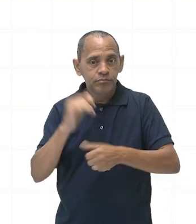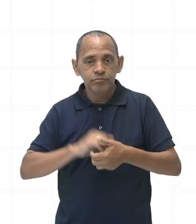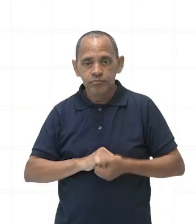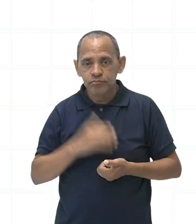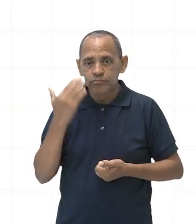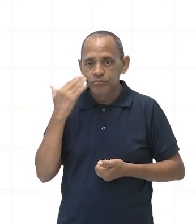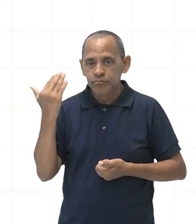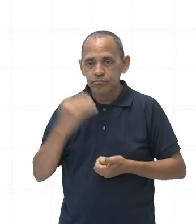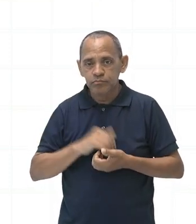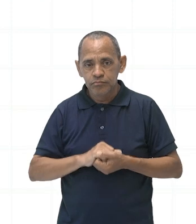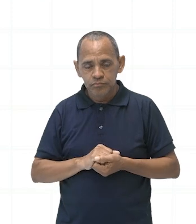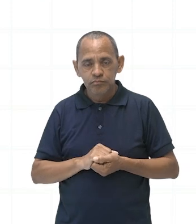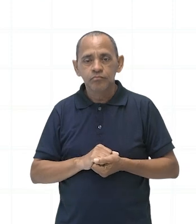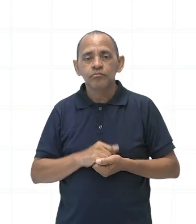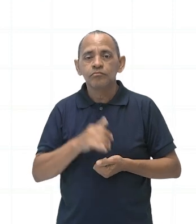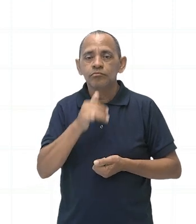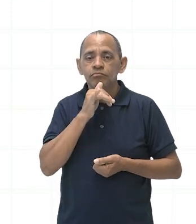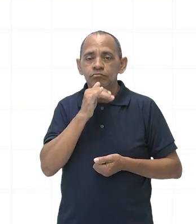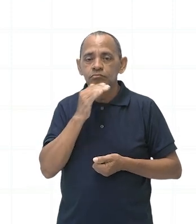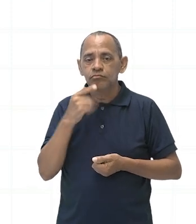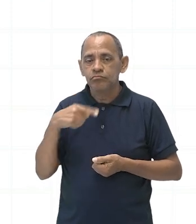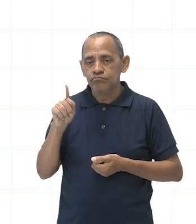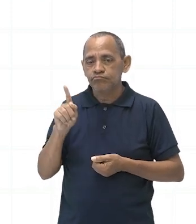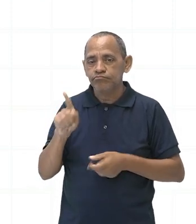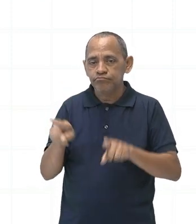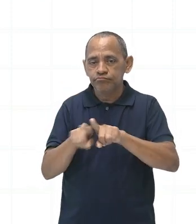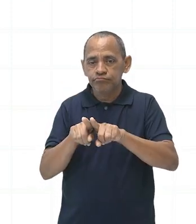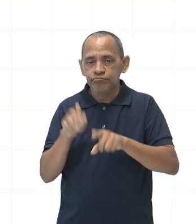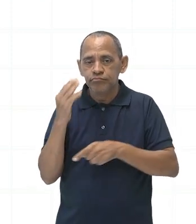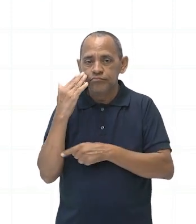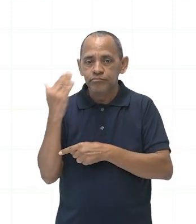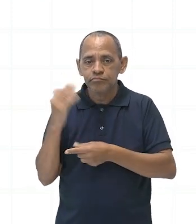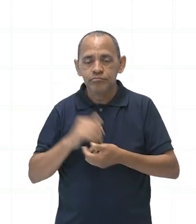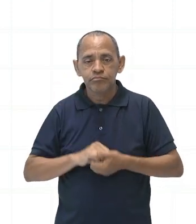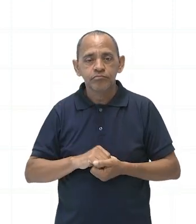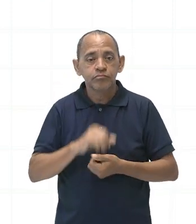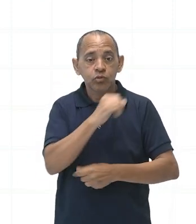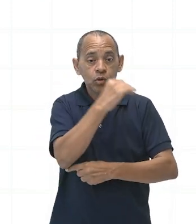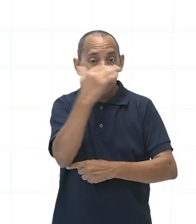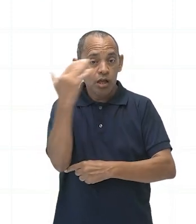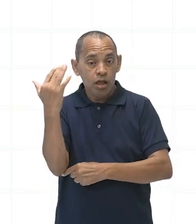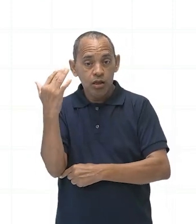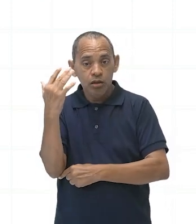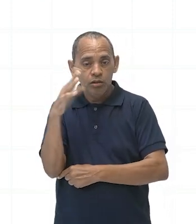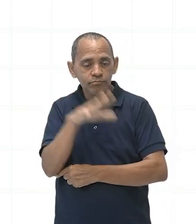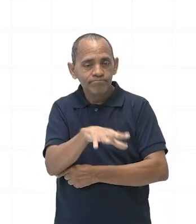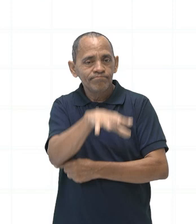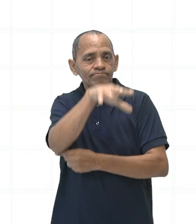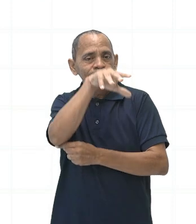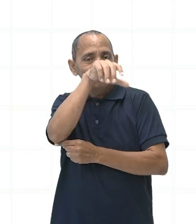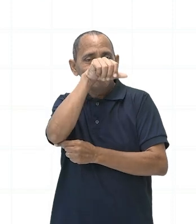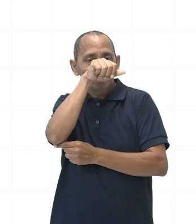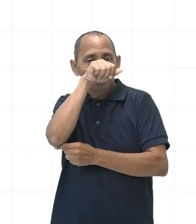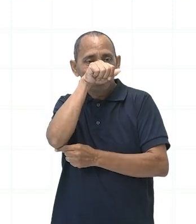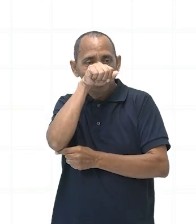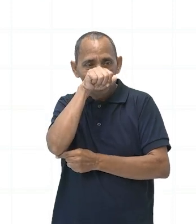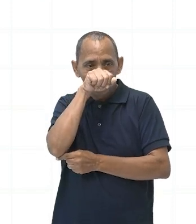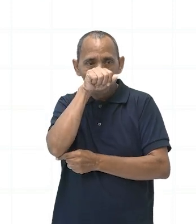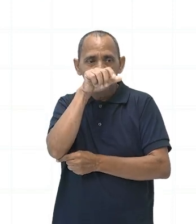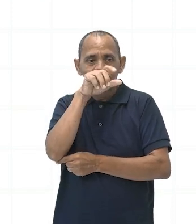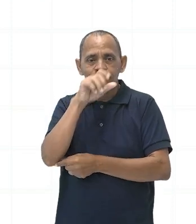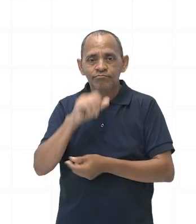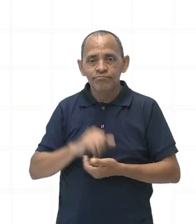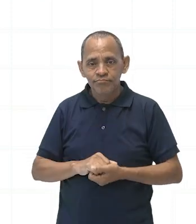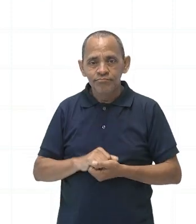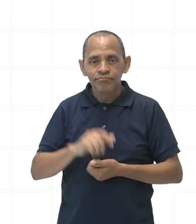outro exemplo? Acompanhem. Vamos lá. A natureza respira aliviada. Nesta oração